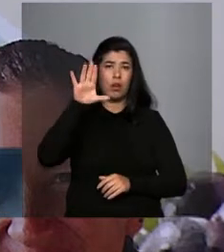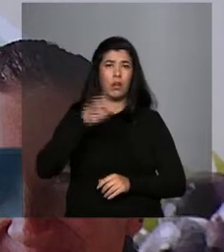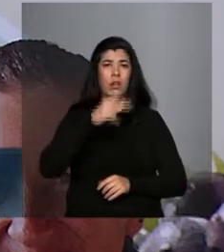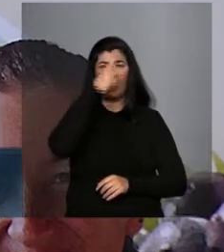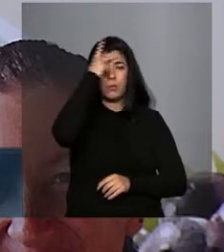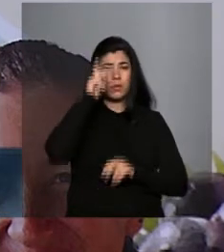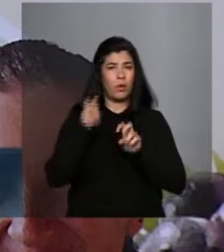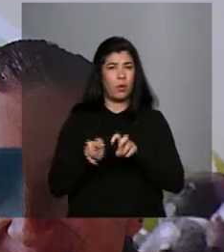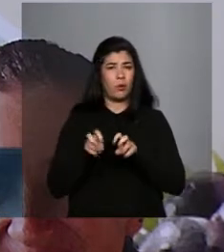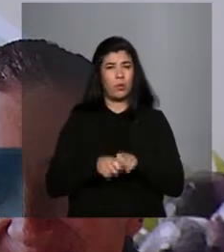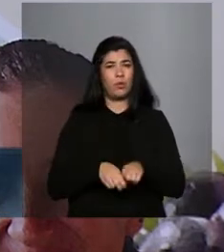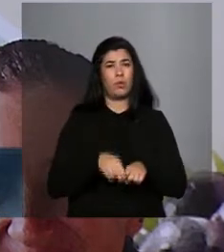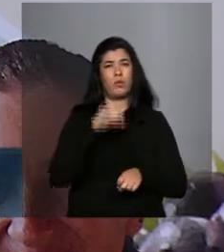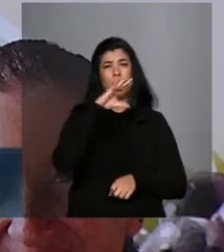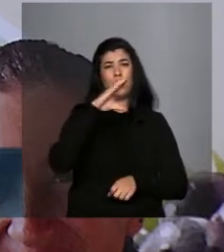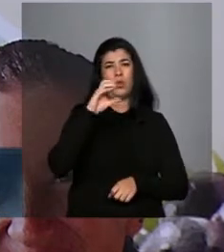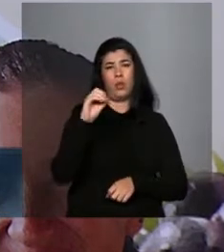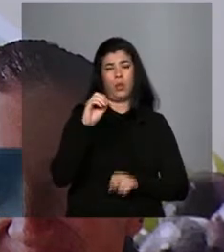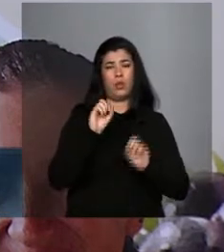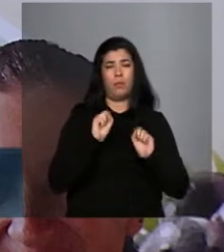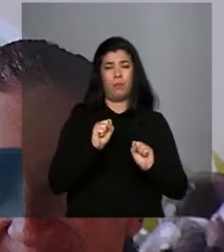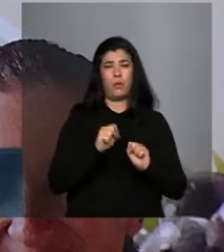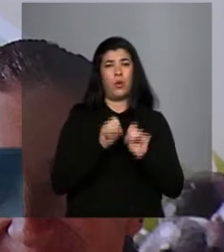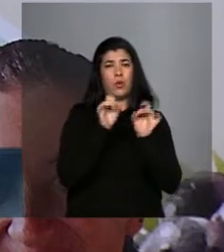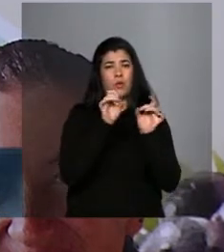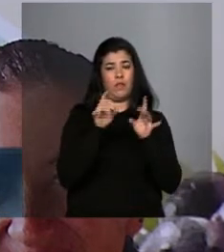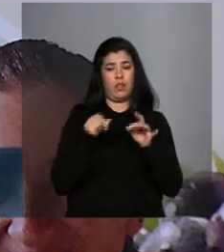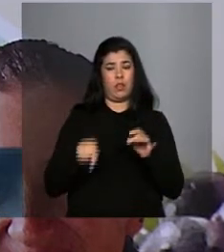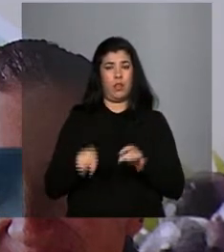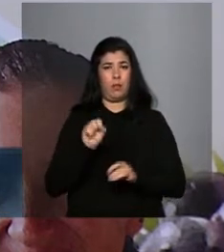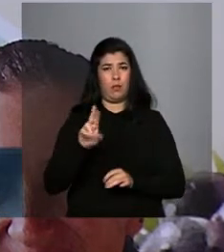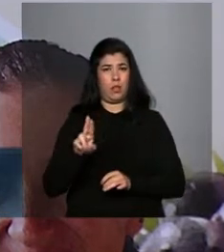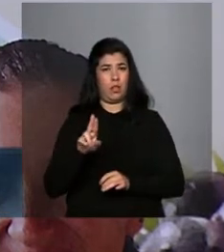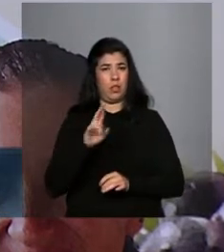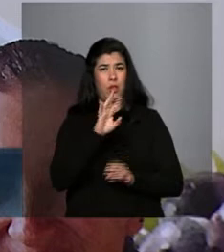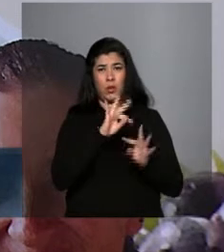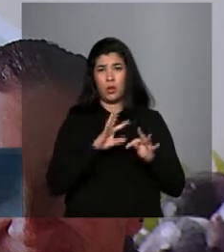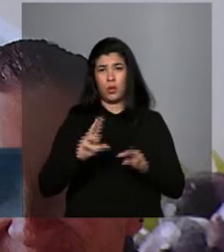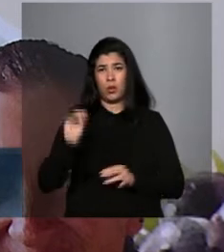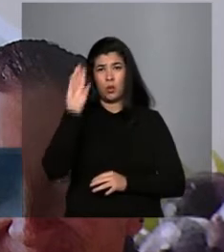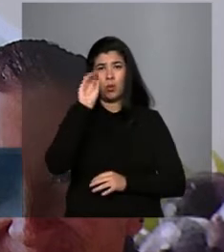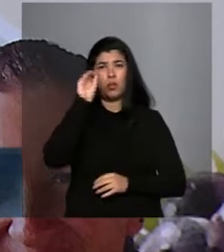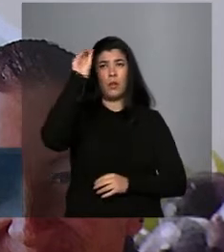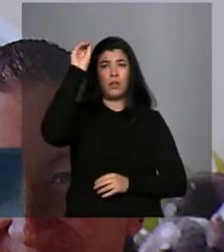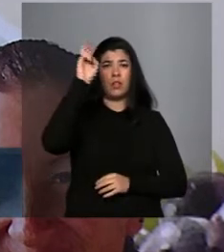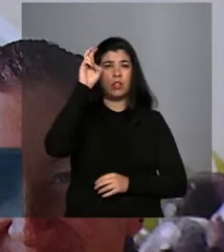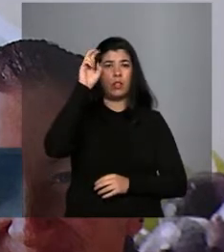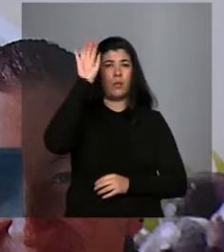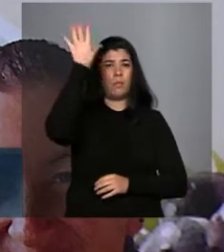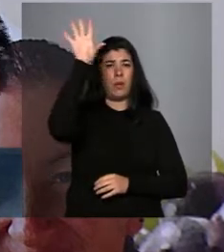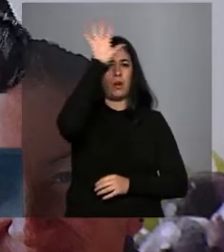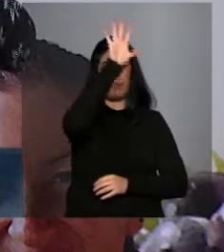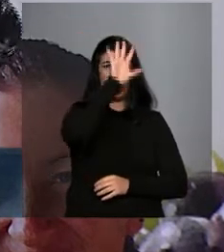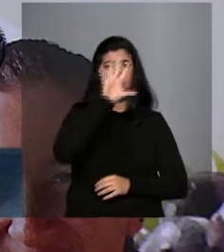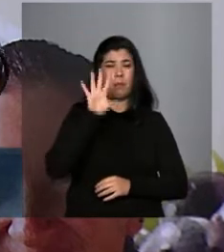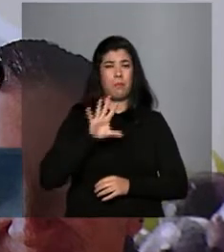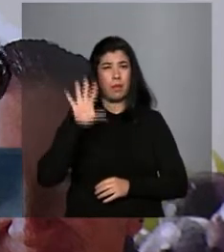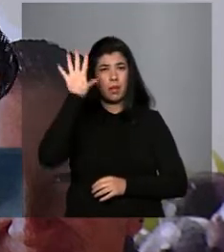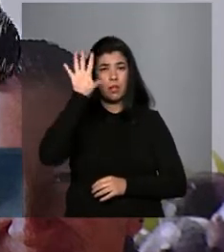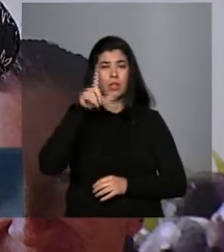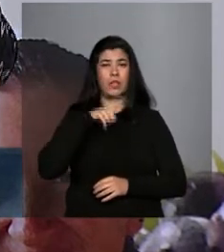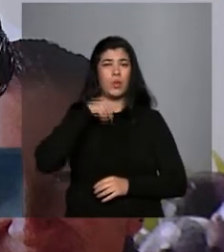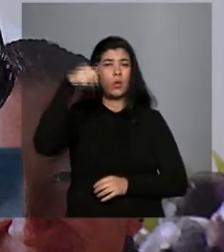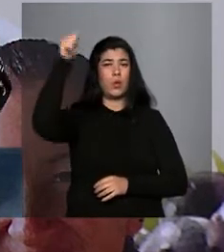Sudeste, enfim, que todas as cinco regiões do nosso país, do Nordeste, do